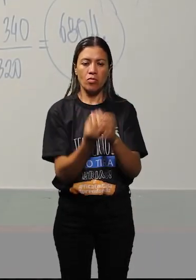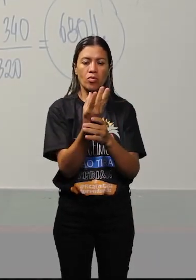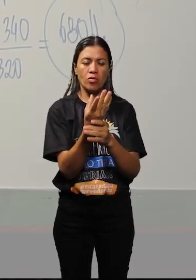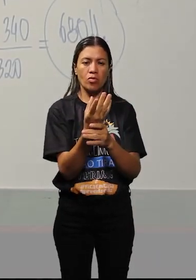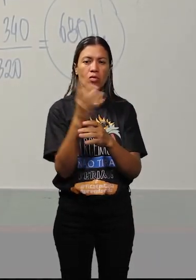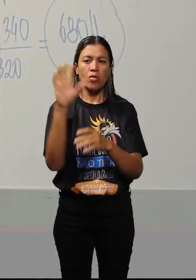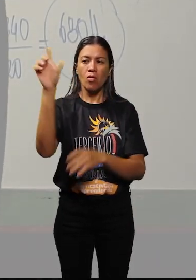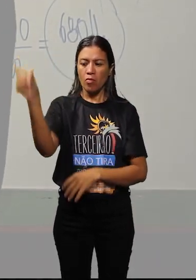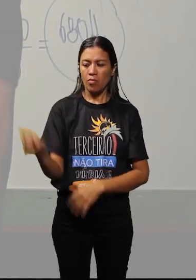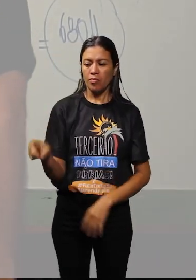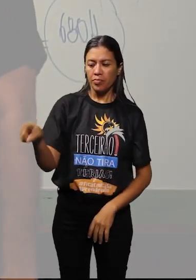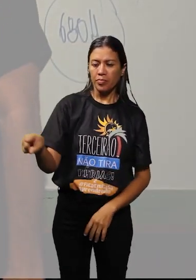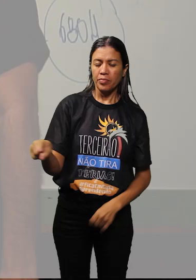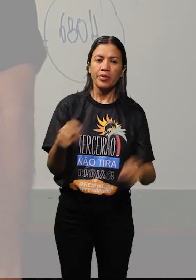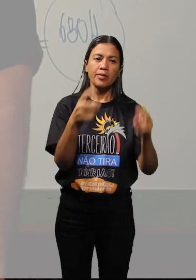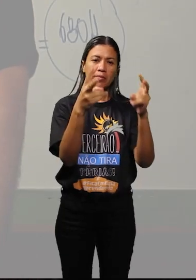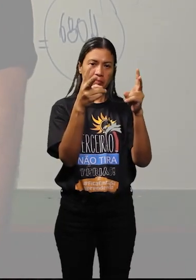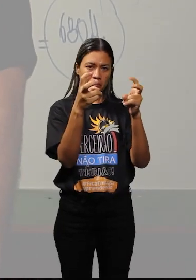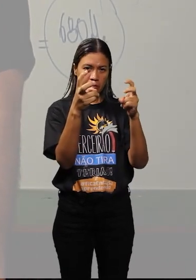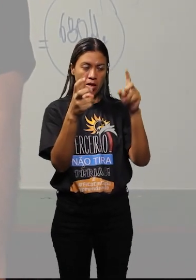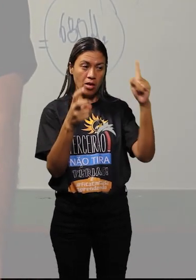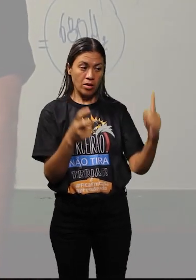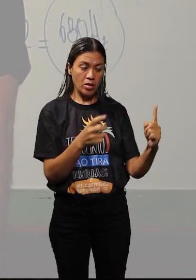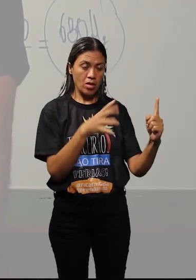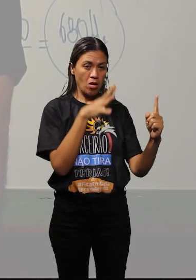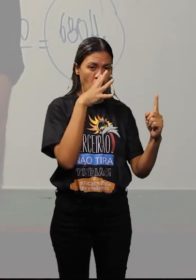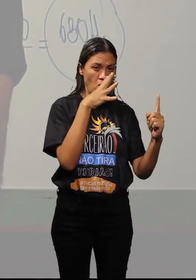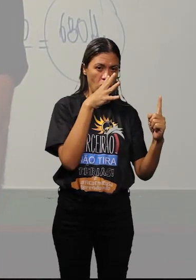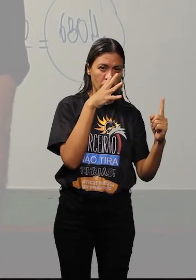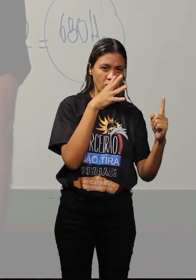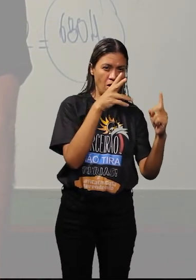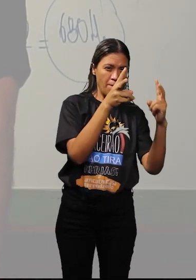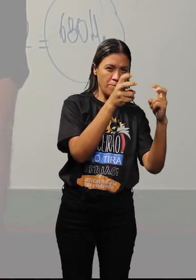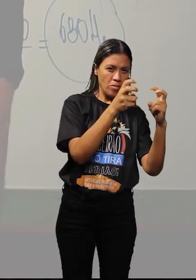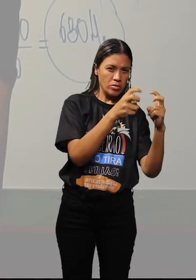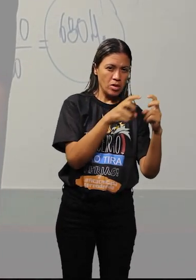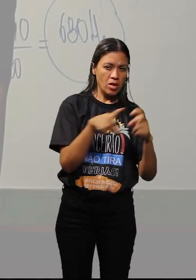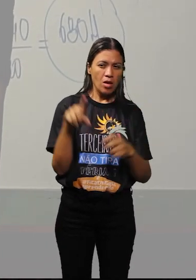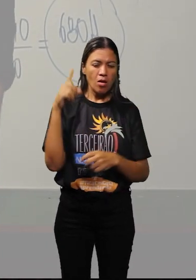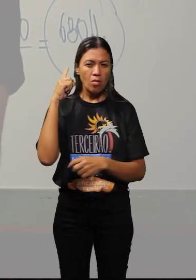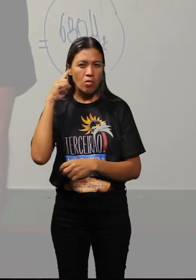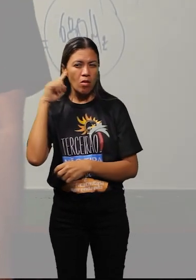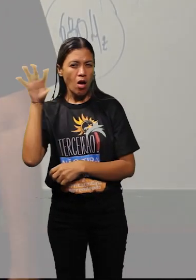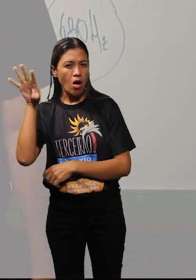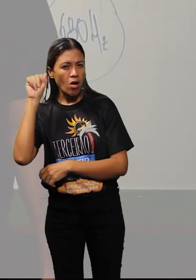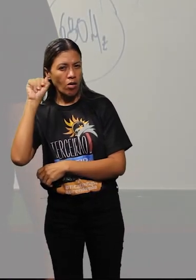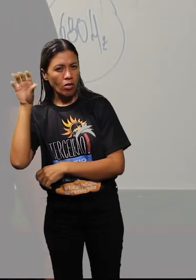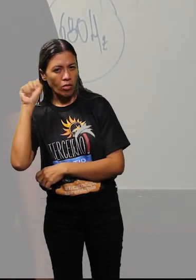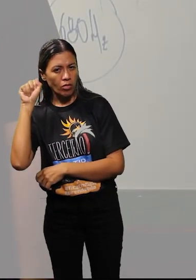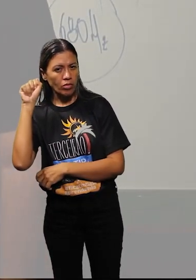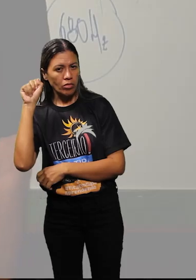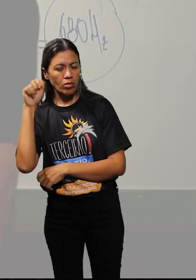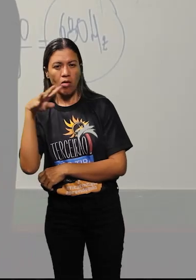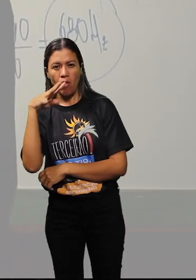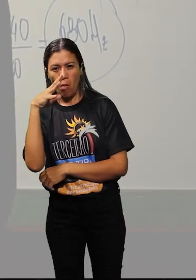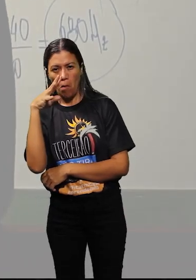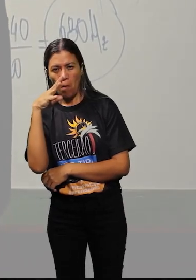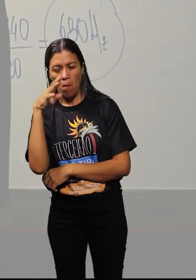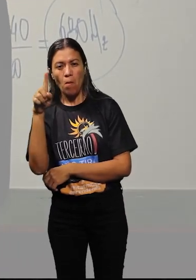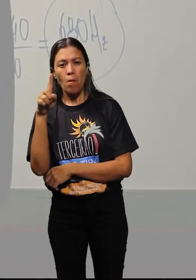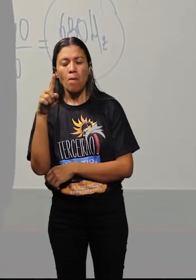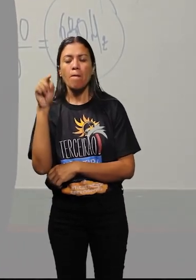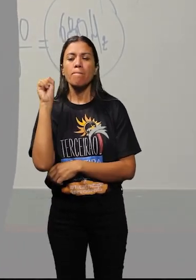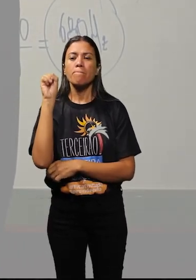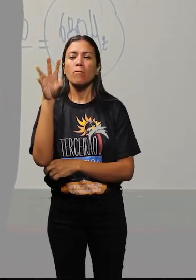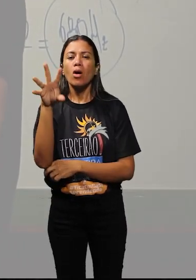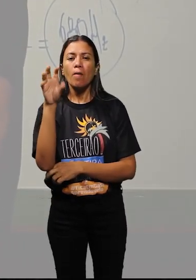Quem são eles? Quem percebe, quem observa, quem escuta, quem vai captar o som, que eu costumo chamar de observador, e quem